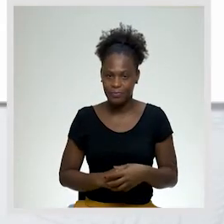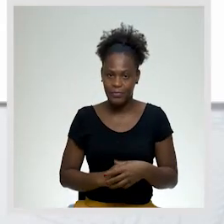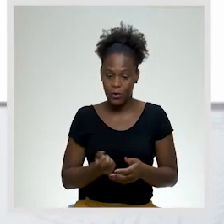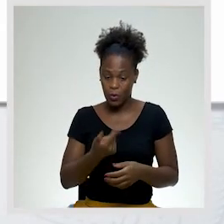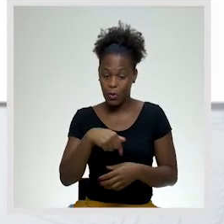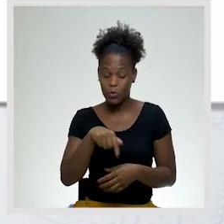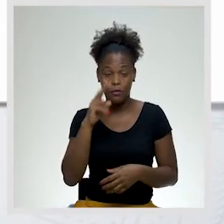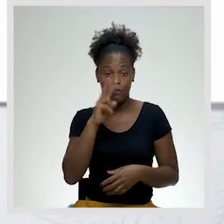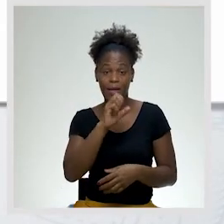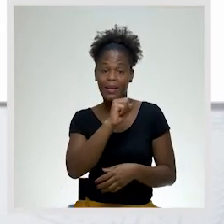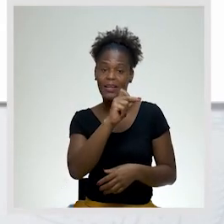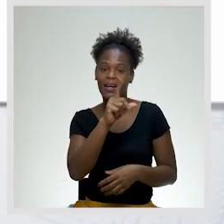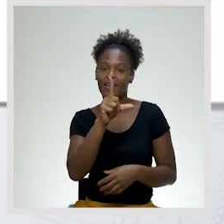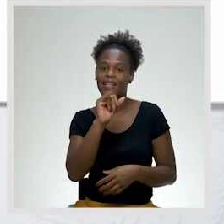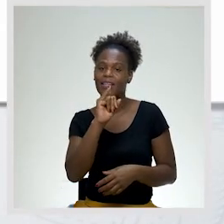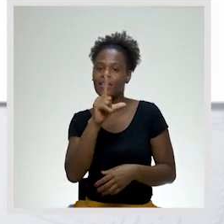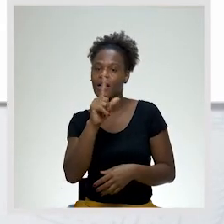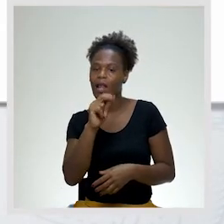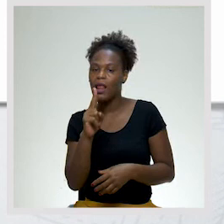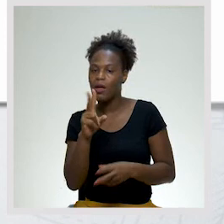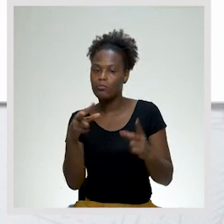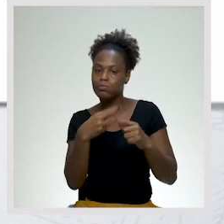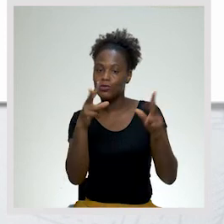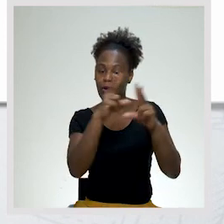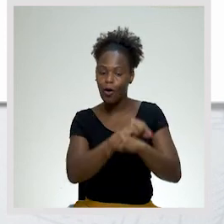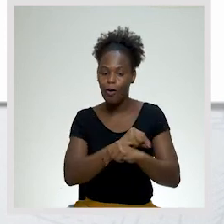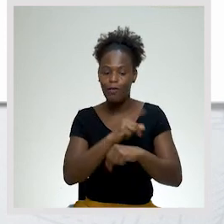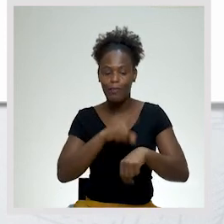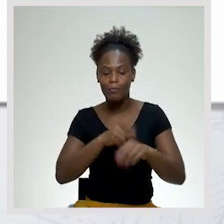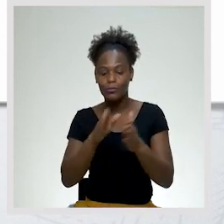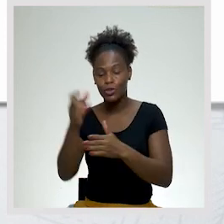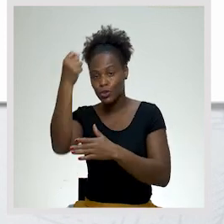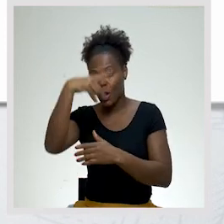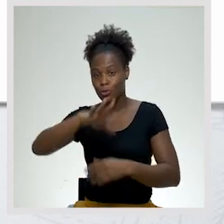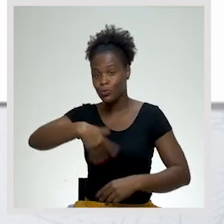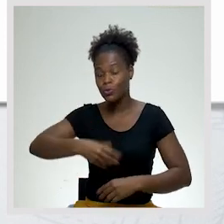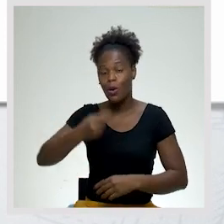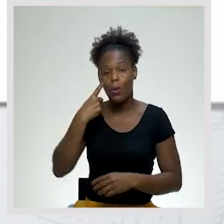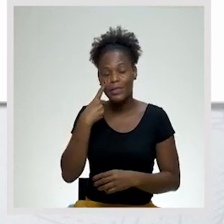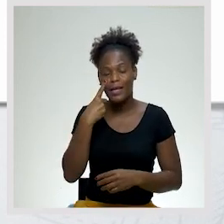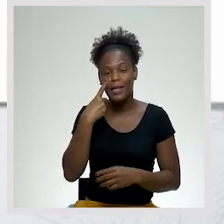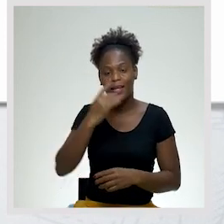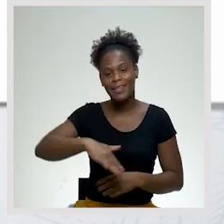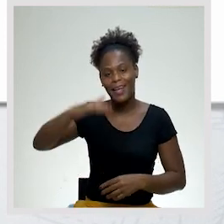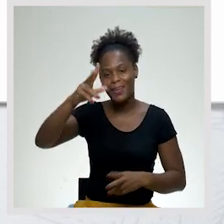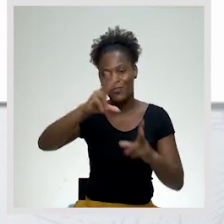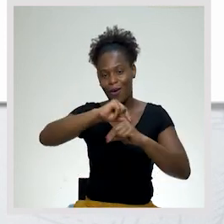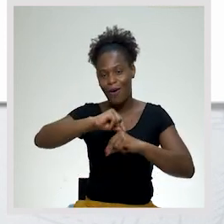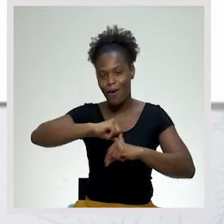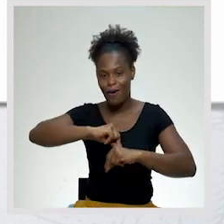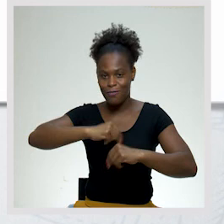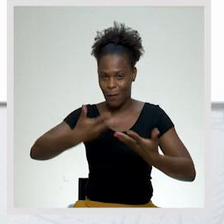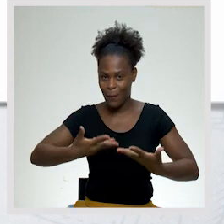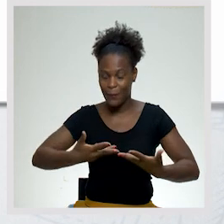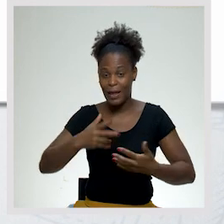Vimos que Galileu inaugurou uma nova época na história da humanidade conhecida como Idade Moderna.